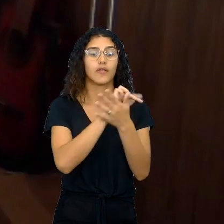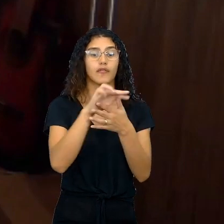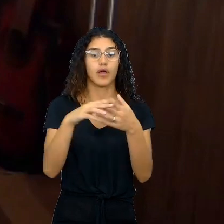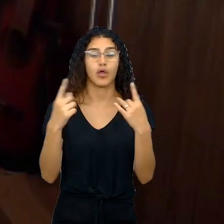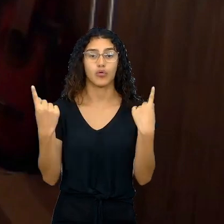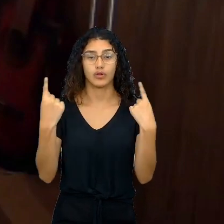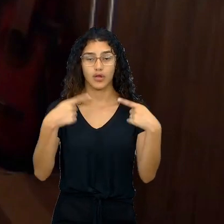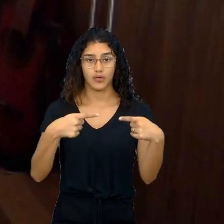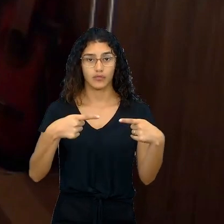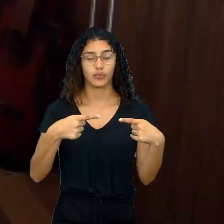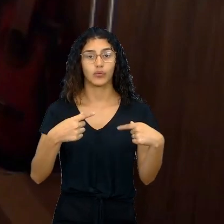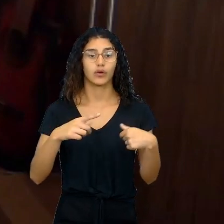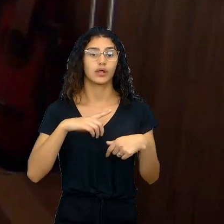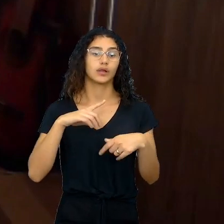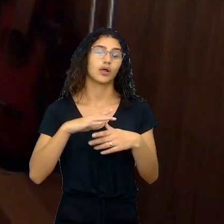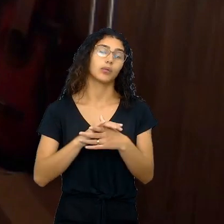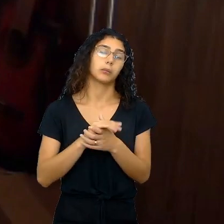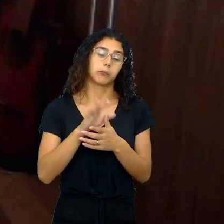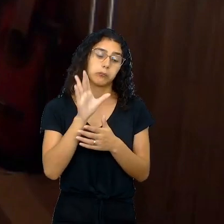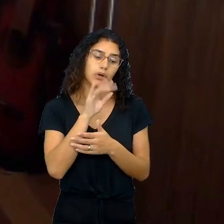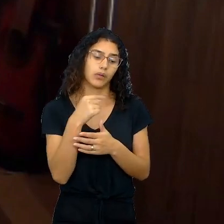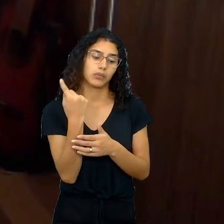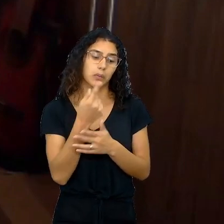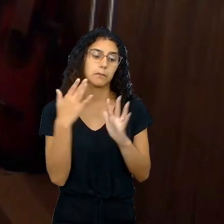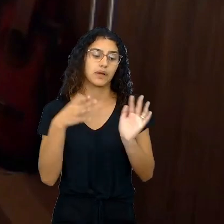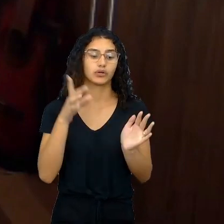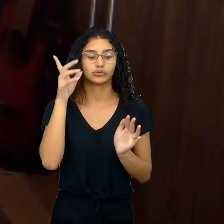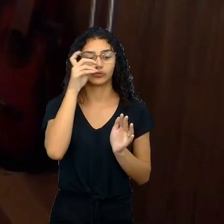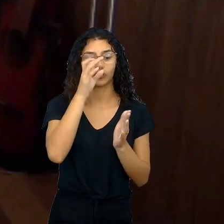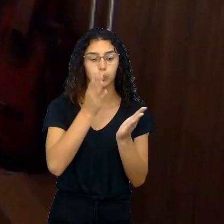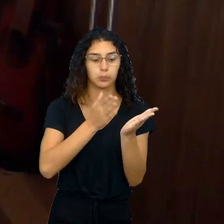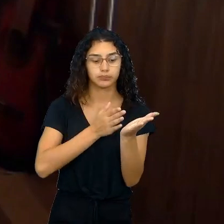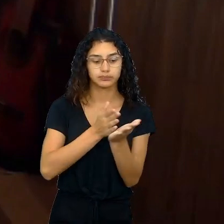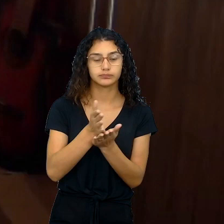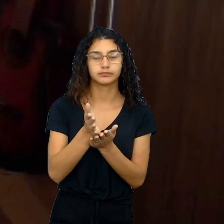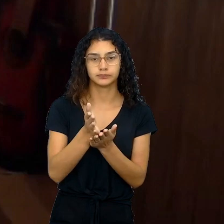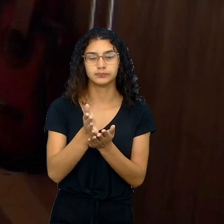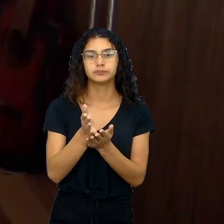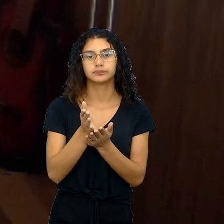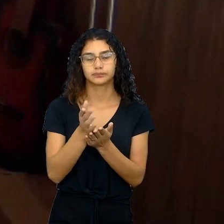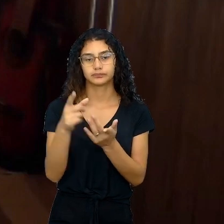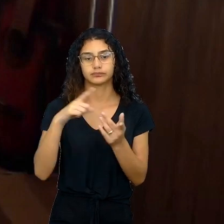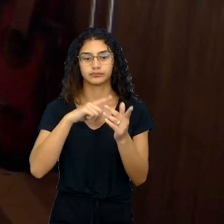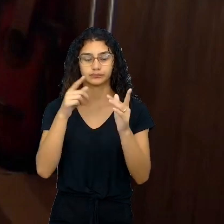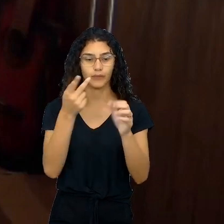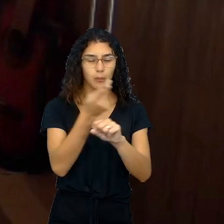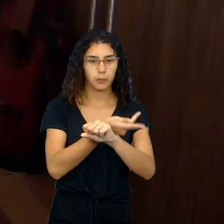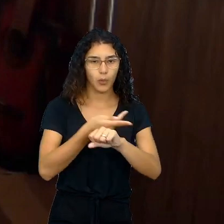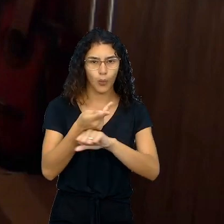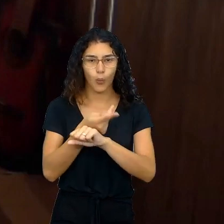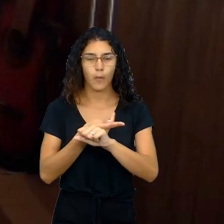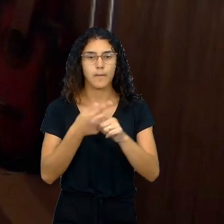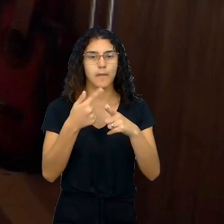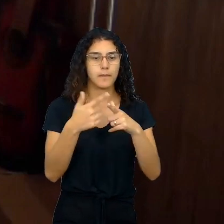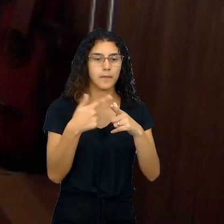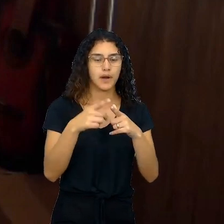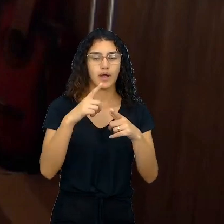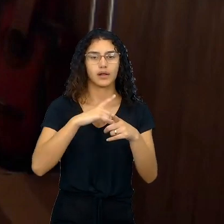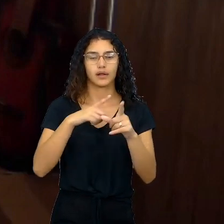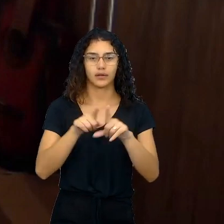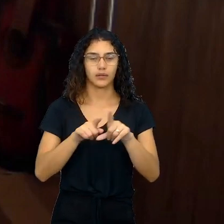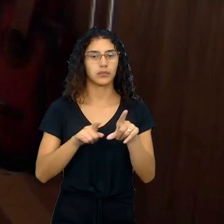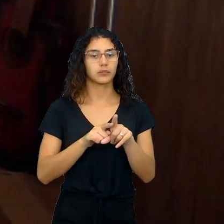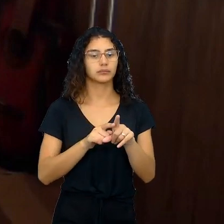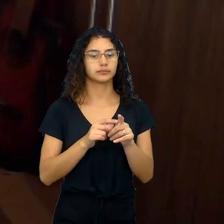desafios, o que não nos impede, né, mas dificulta uma caminhada na direção de buscas por soluções mais solidárias e